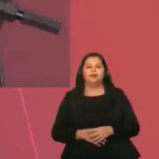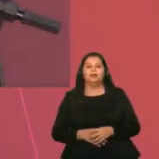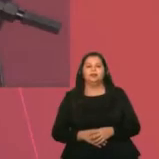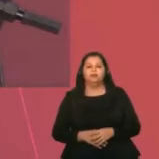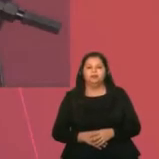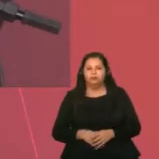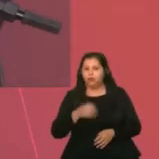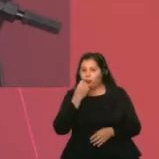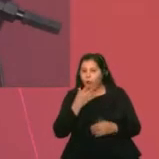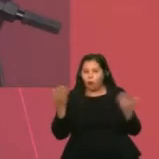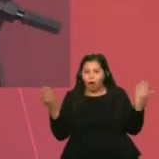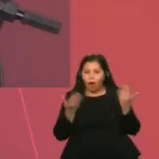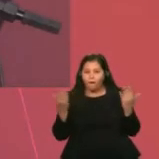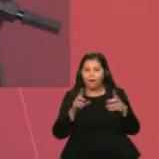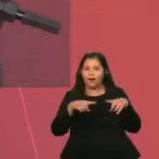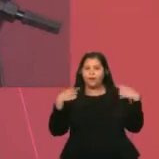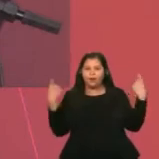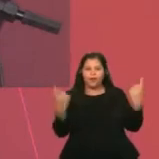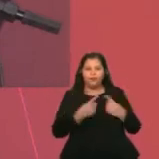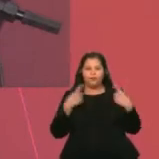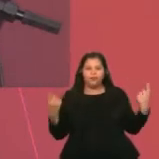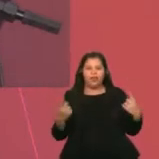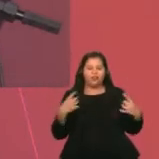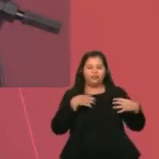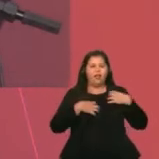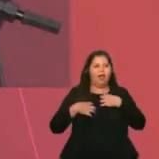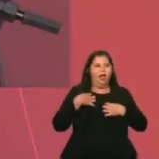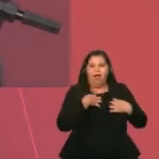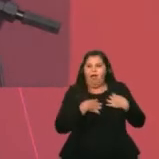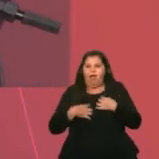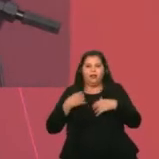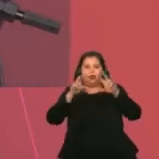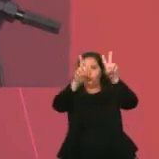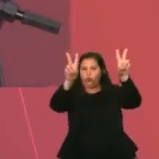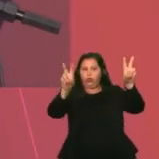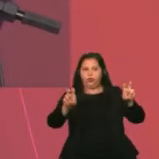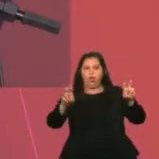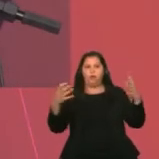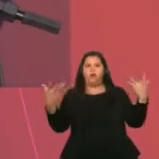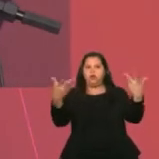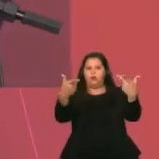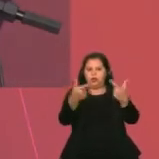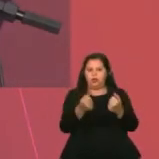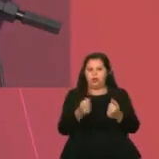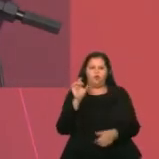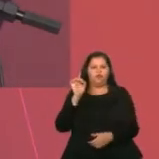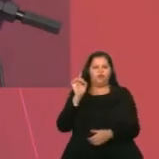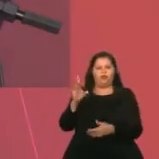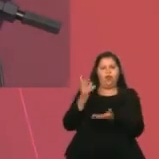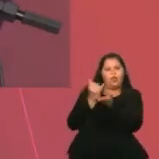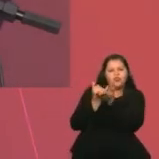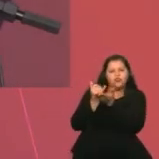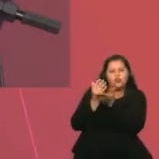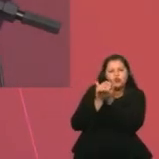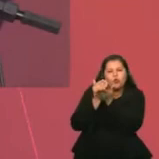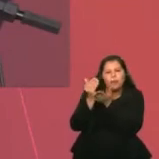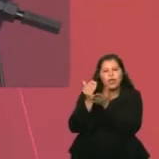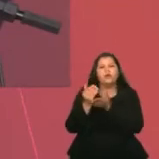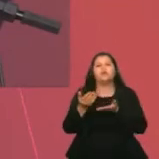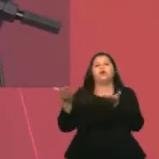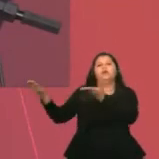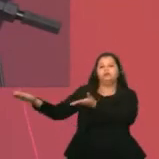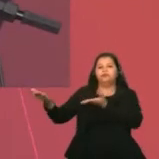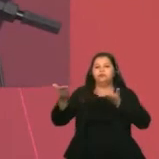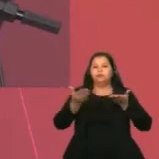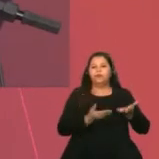é bom agora para deixar a gente ainda mais inquieto sobre esse tema tão rico foi só uma introdução traremos para